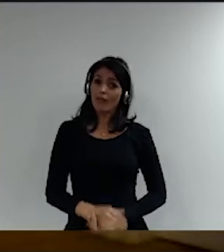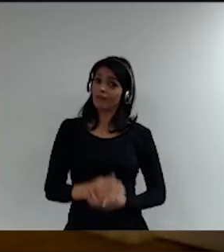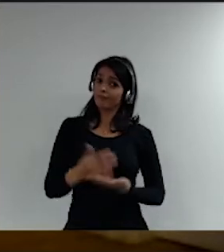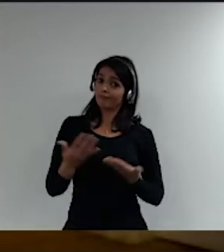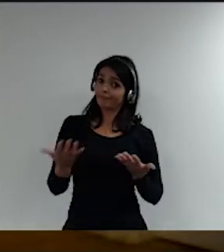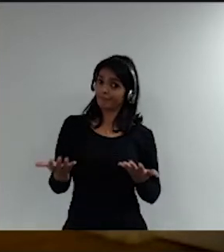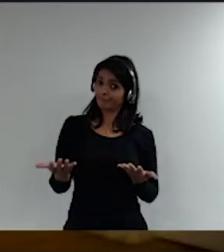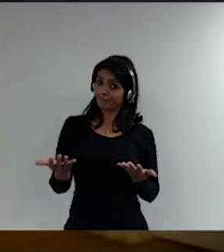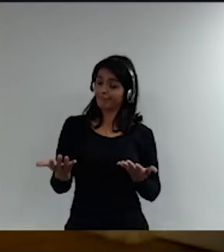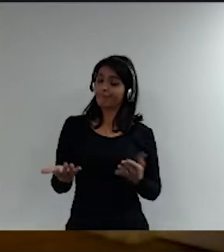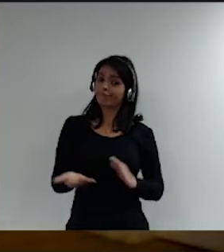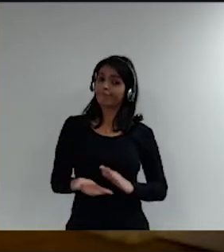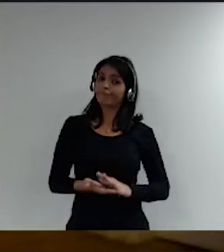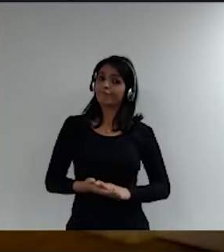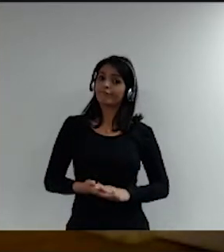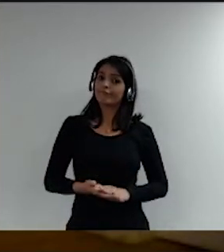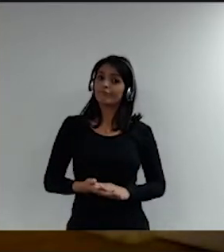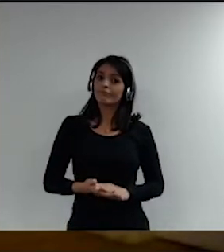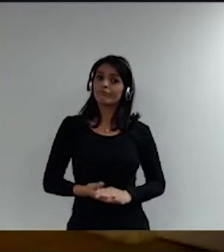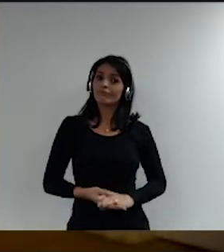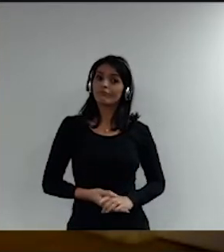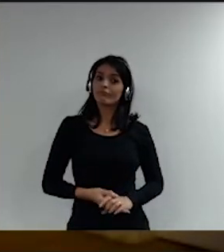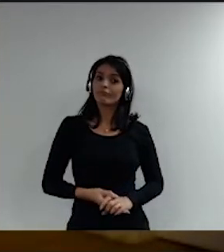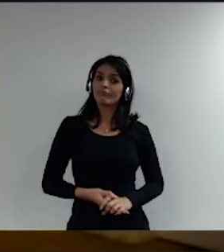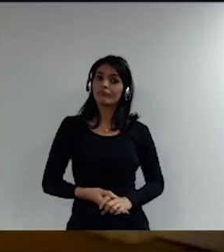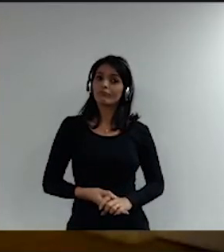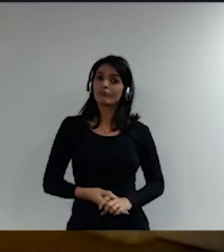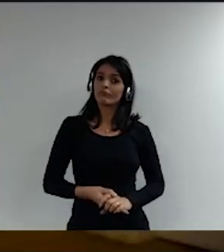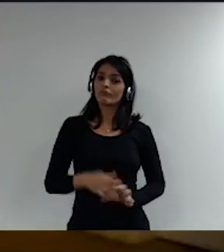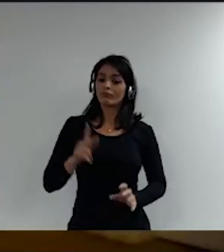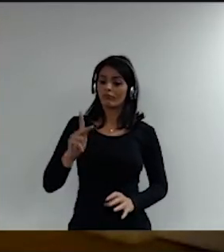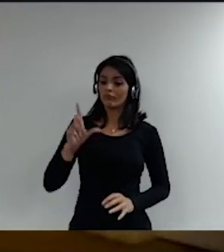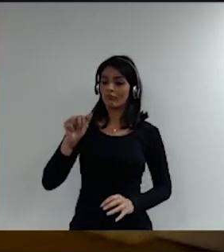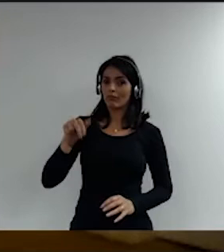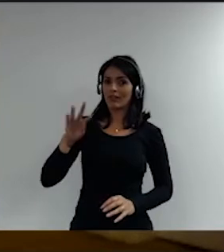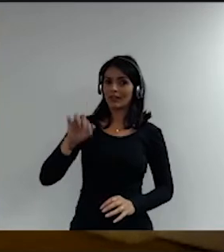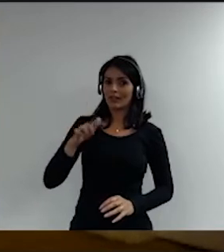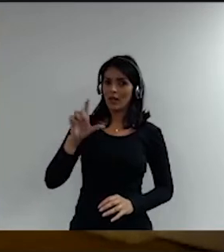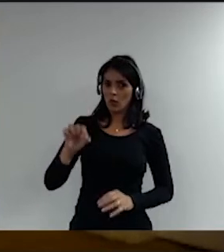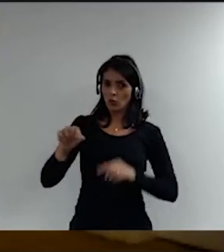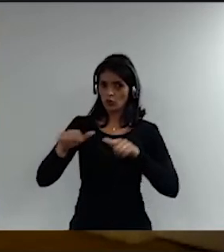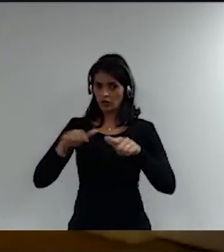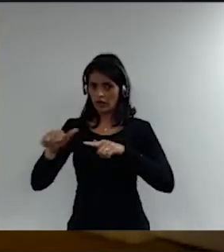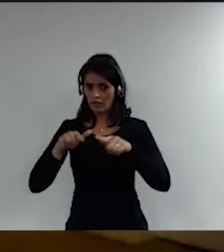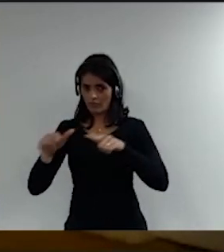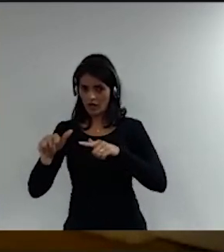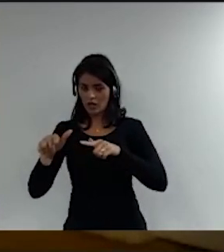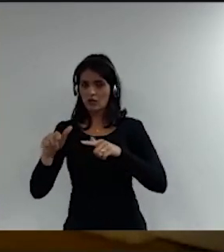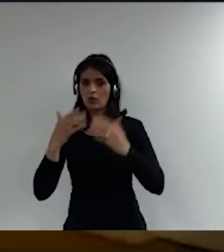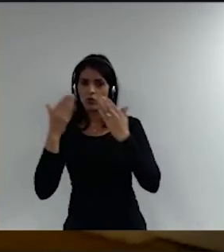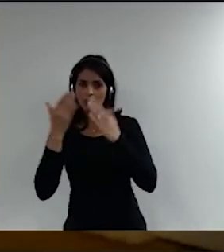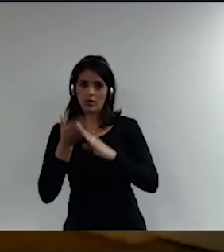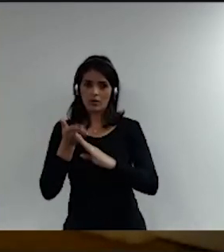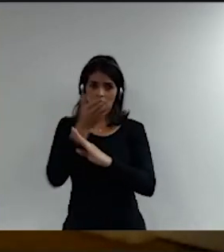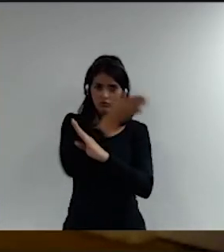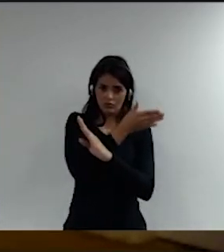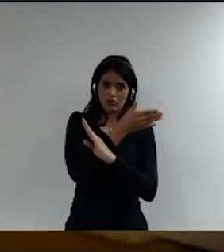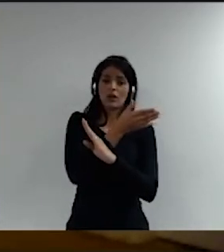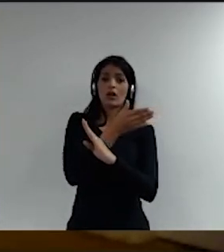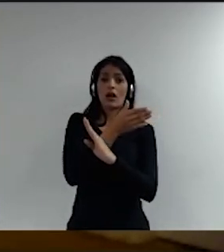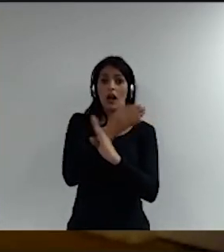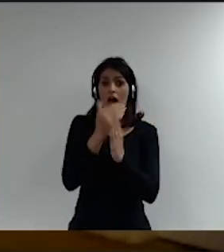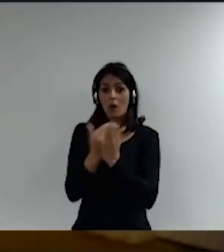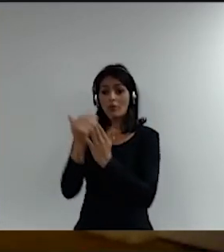Então, o aumento do plantão anterior para este foi de 40% de demanda.